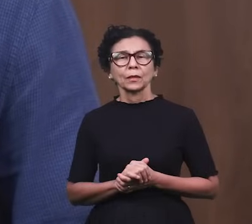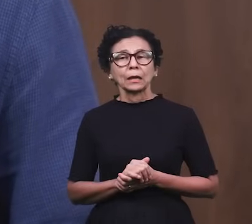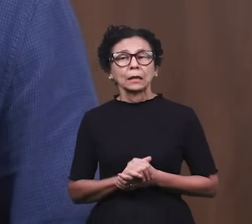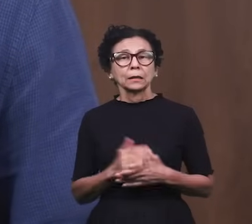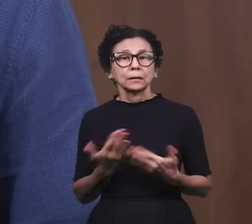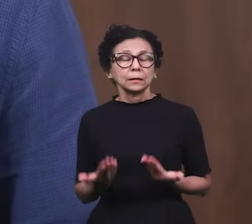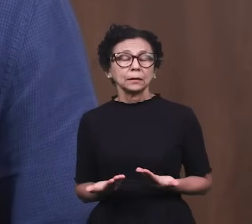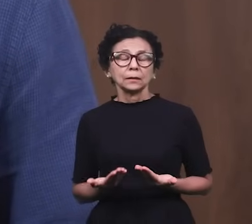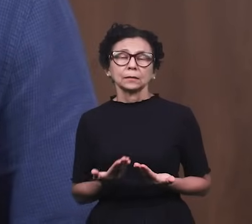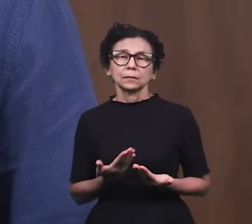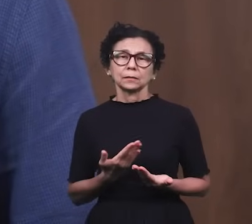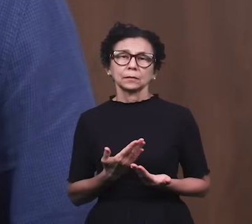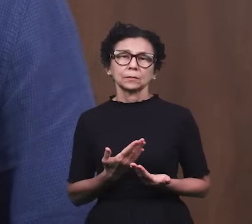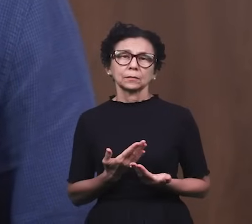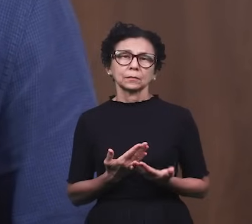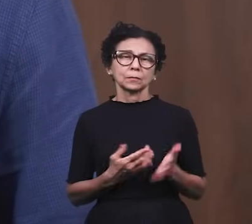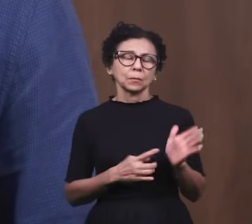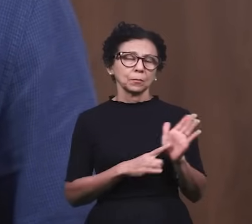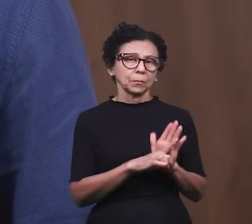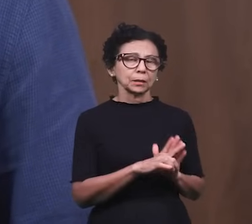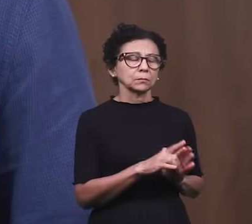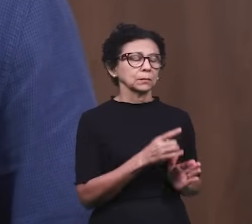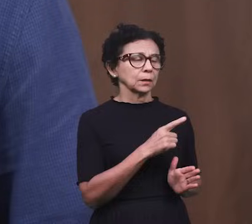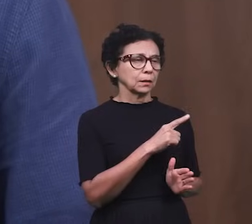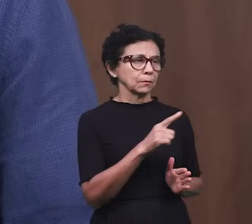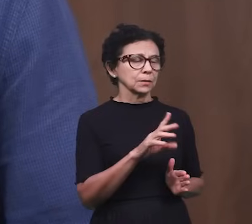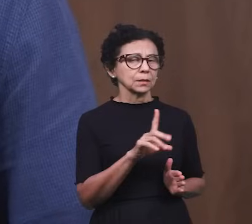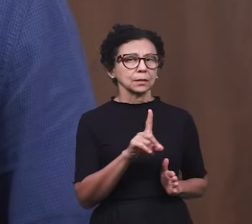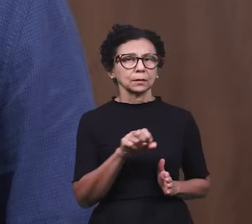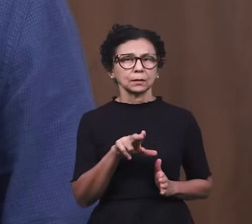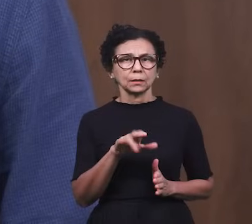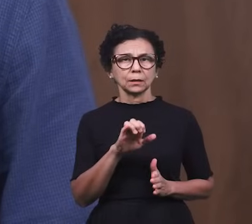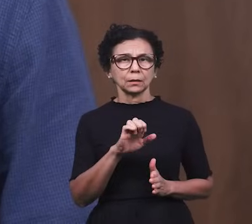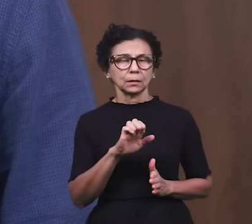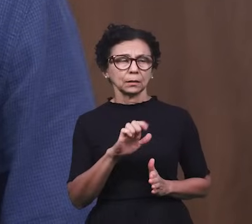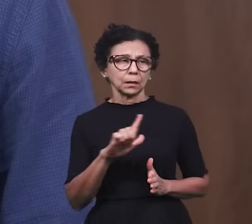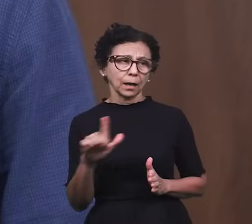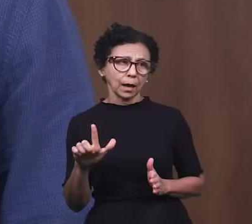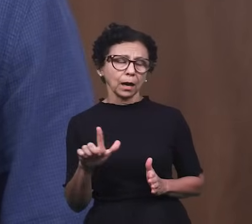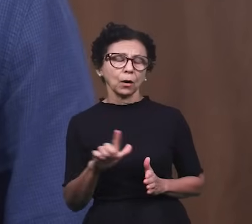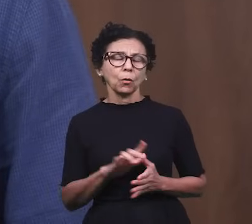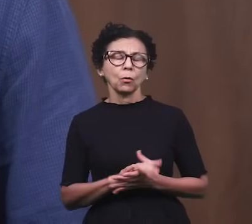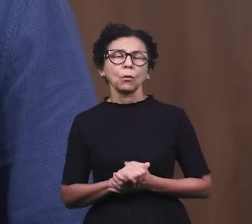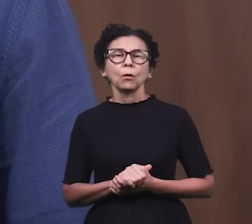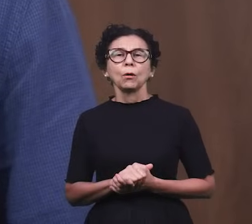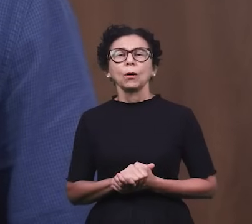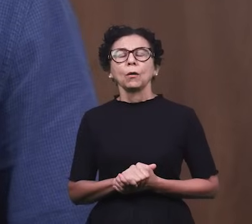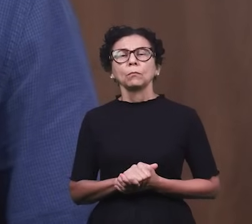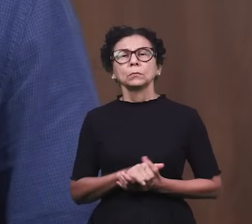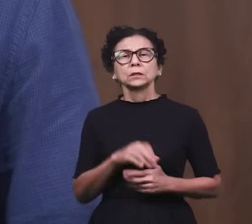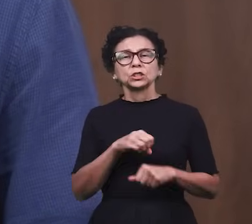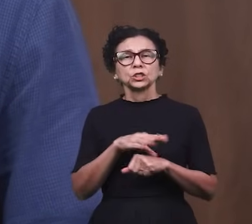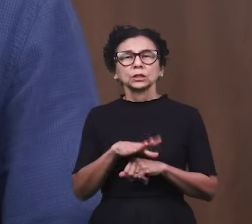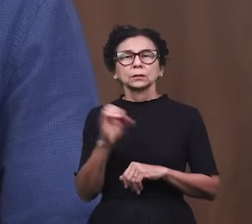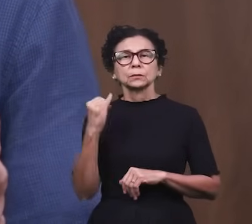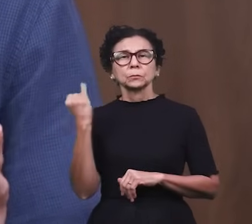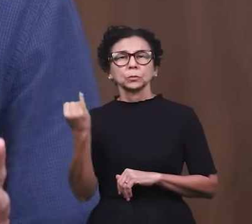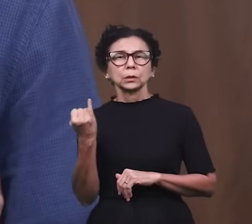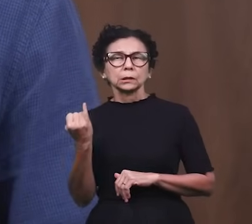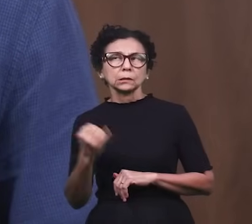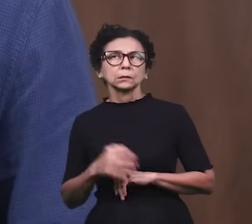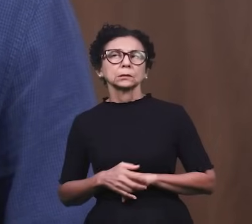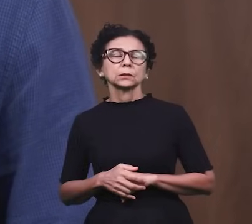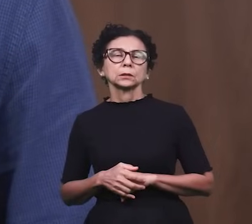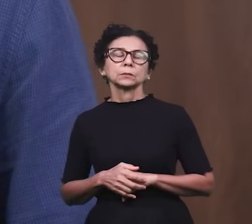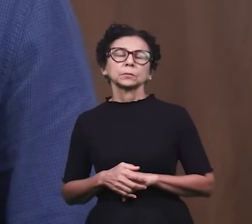não têm tanto contato com essa área. Então, eu gostaria que você, Daniel, pudesse dar para nós conselhos, assim, conselhos chaves para o